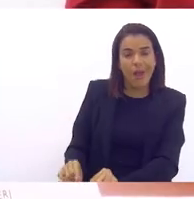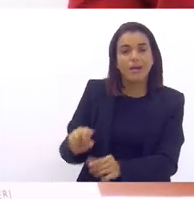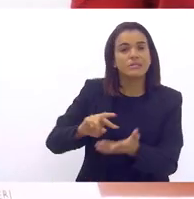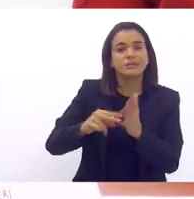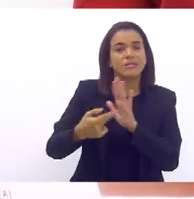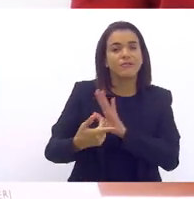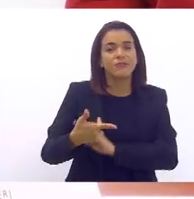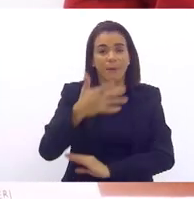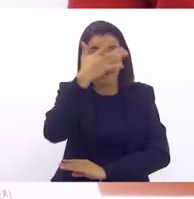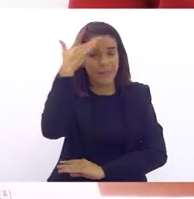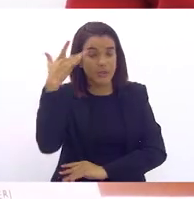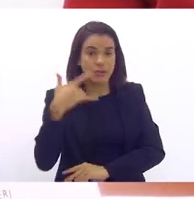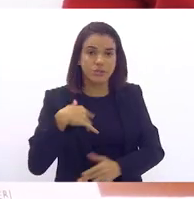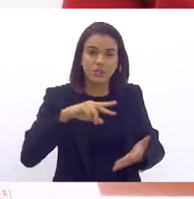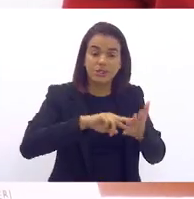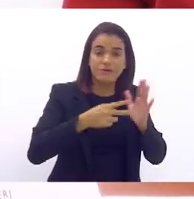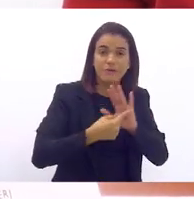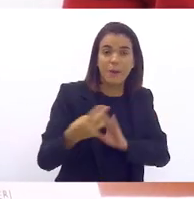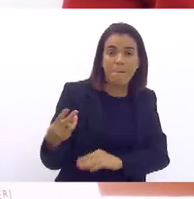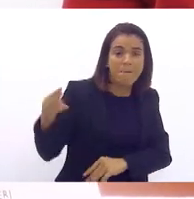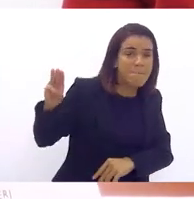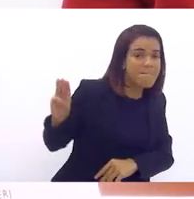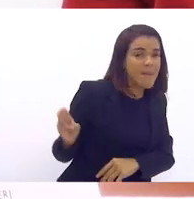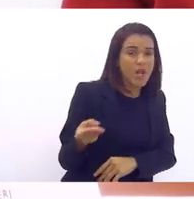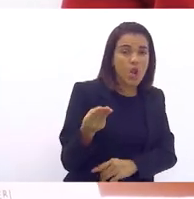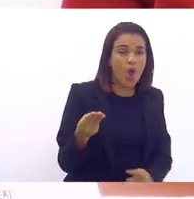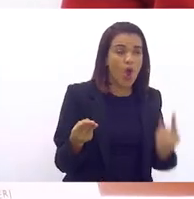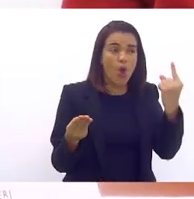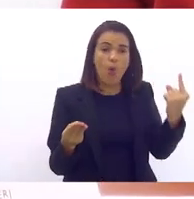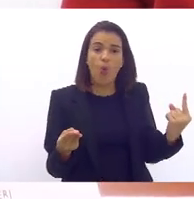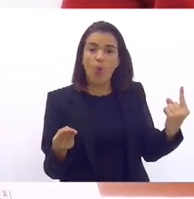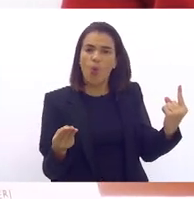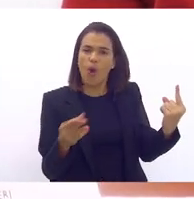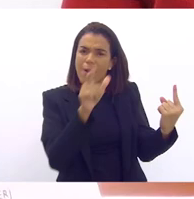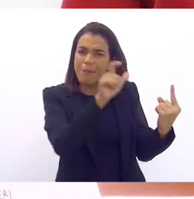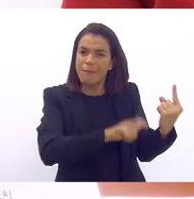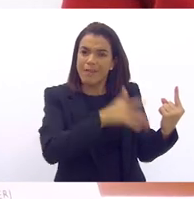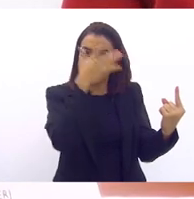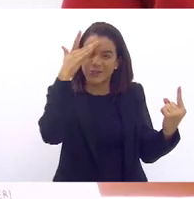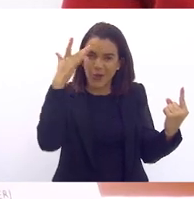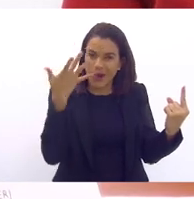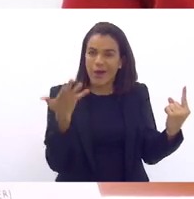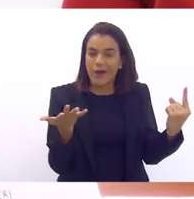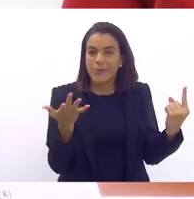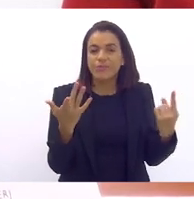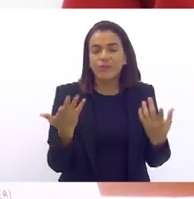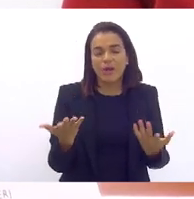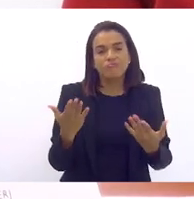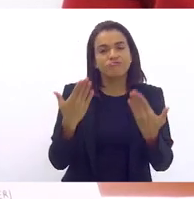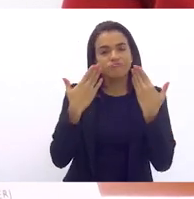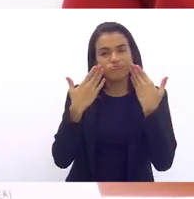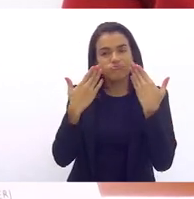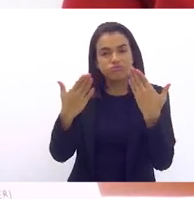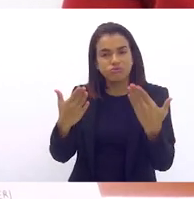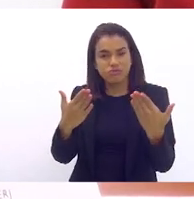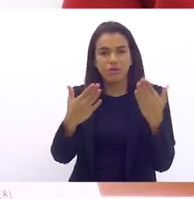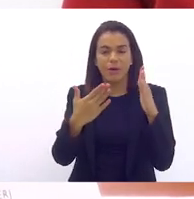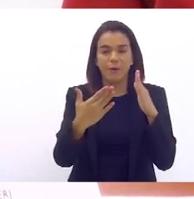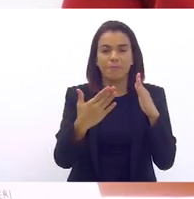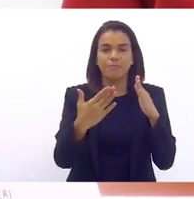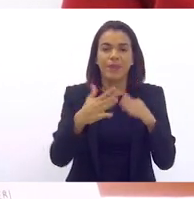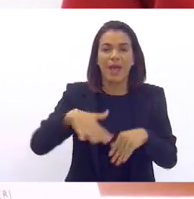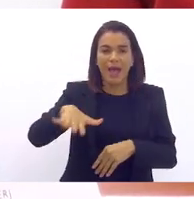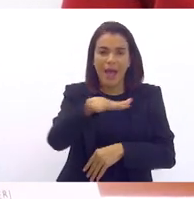por paciente ainda milhões de reais milhões de reais por um paciente e que se nós projetarmos isso diante do nosso quadro